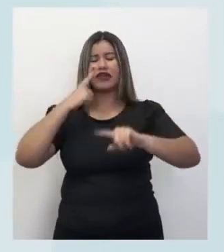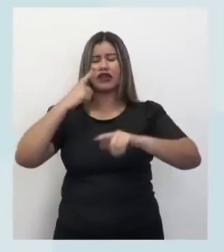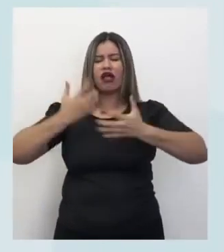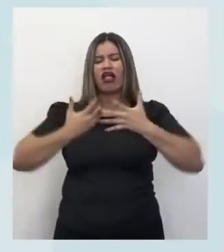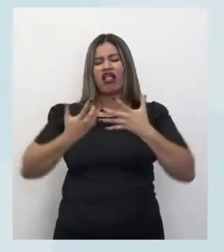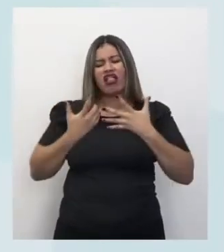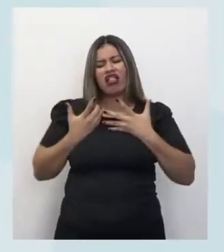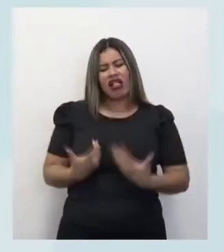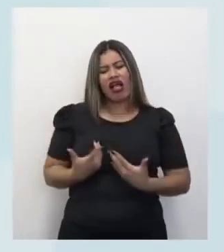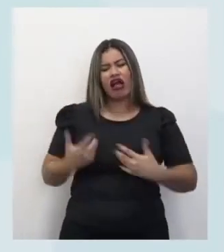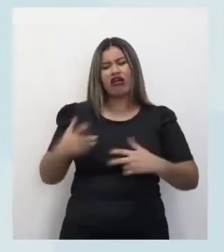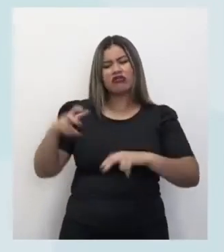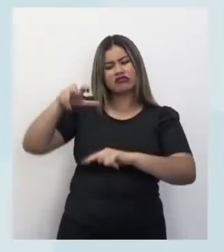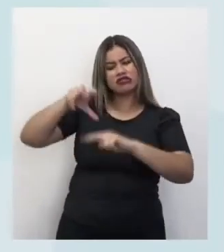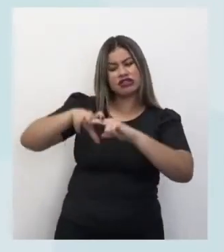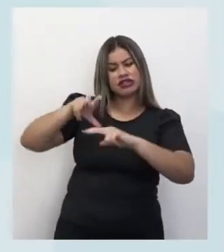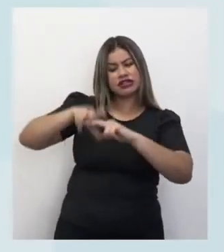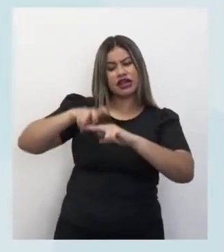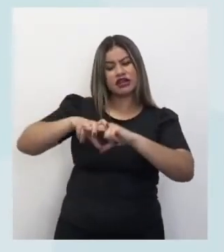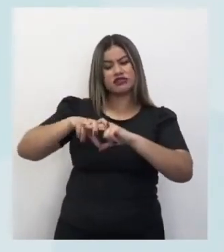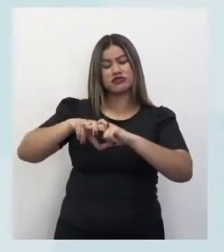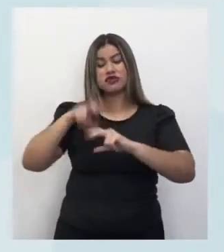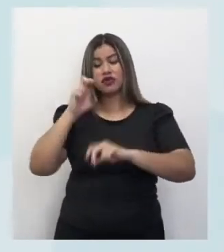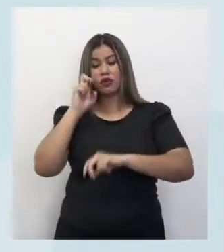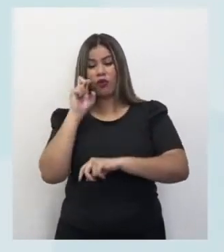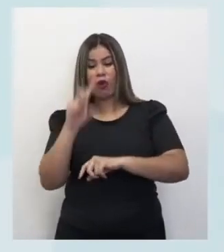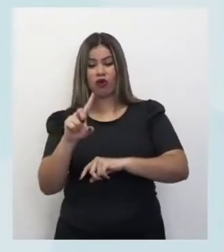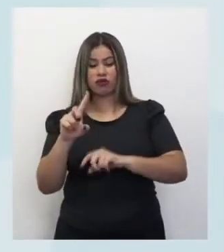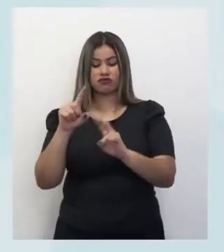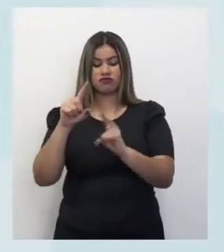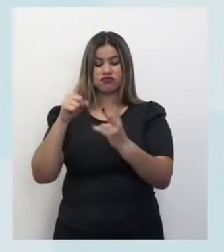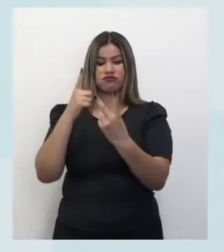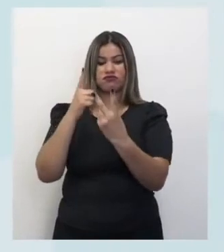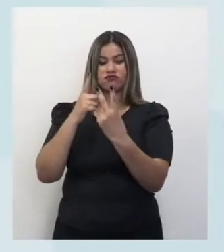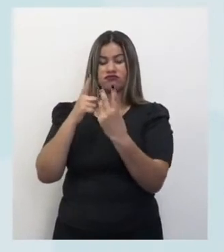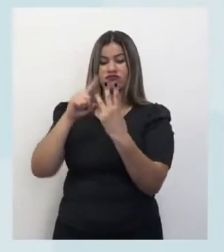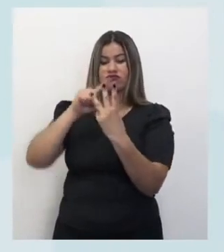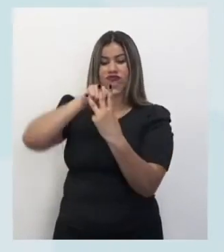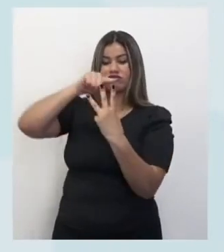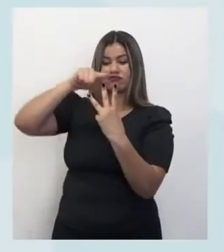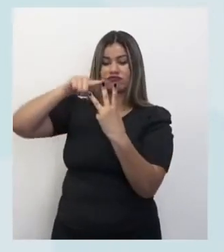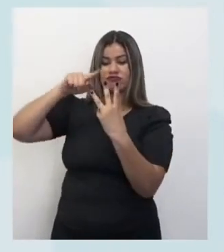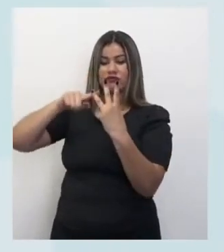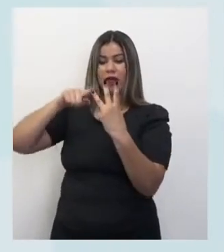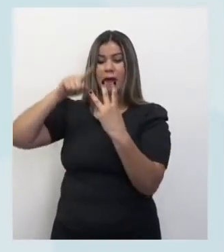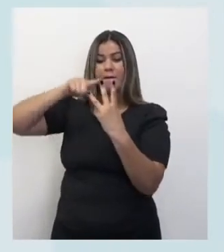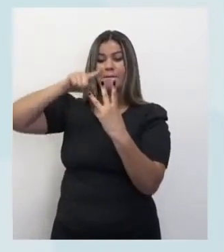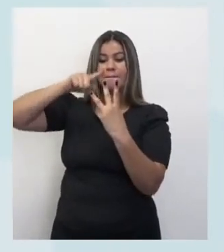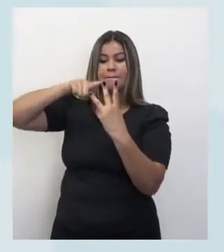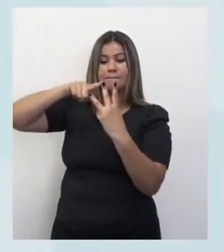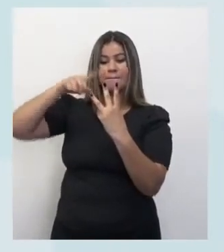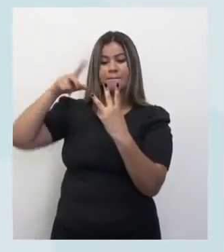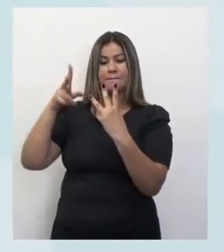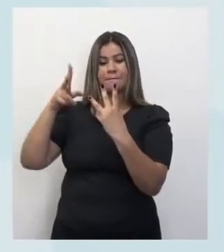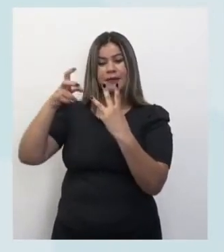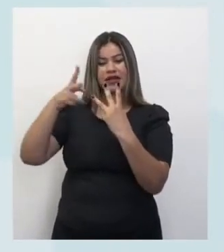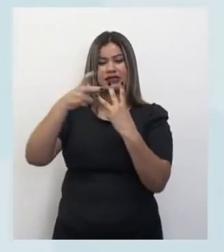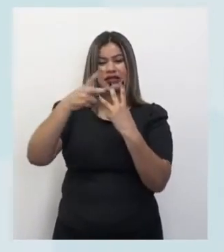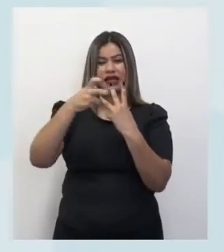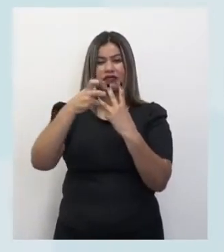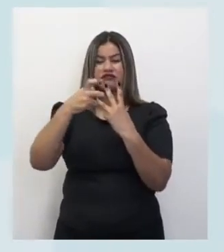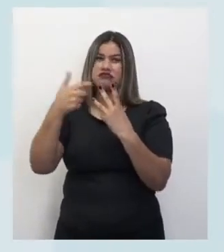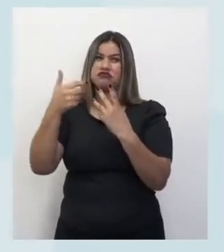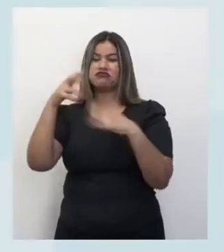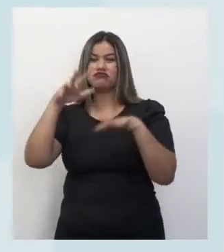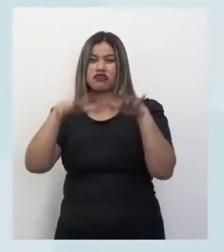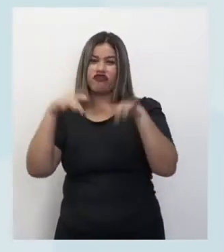na minha visão, a hora que eu olho ali no meio, já aquele menino, você já consegue identificar que é meio que um trabalho escravo.